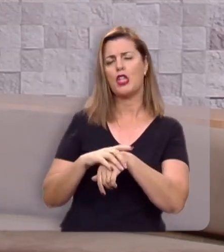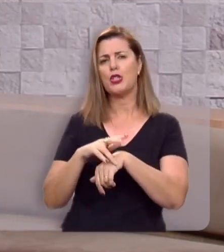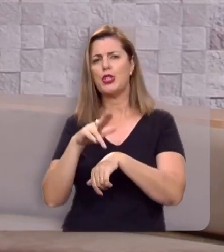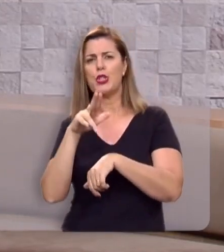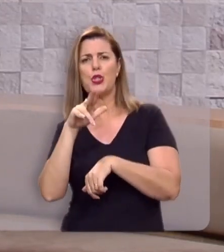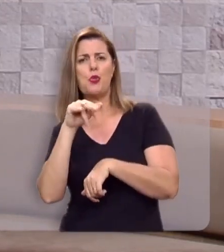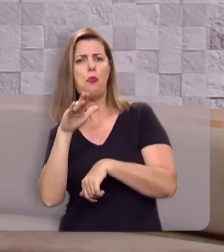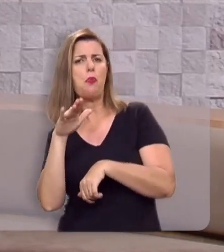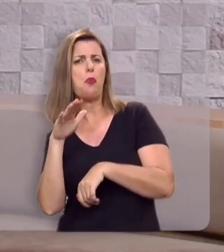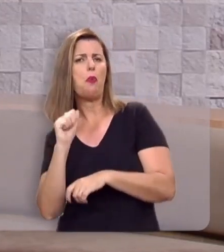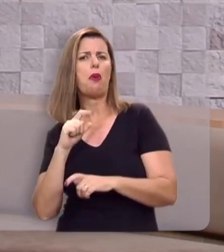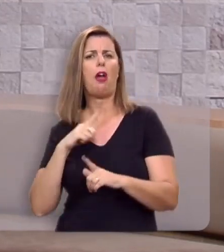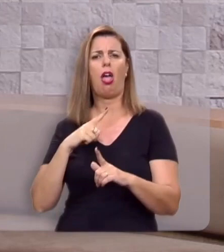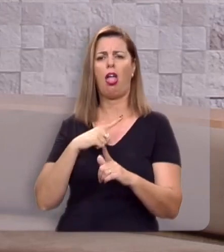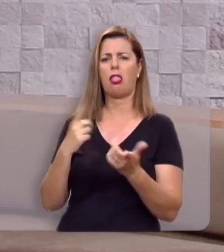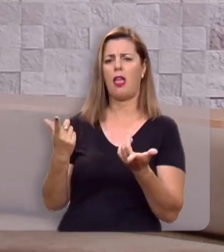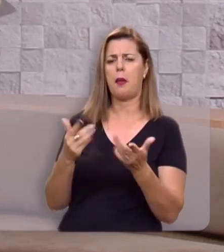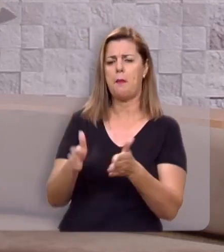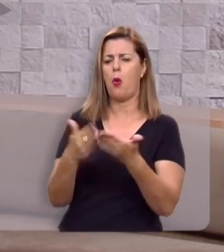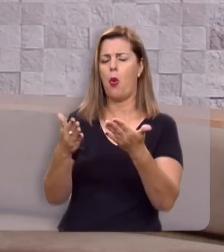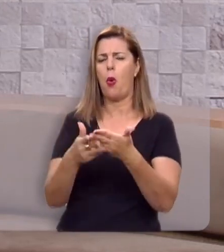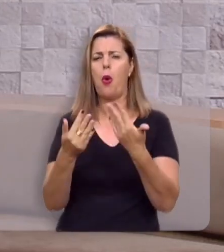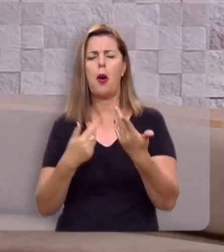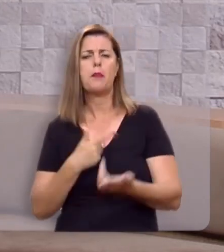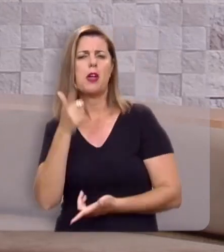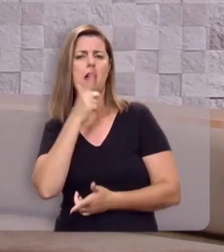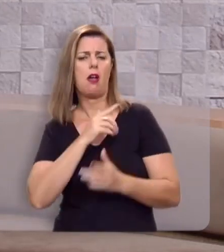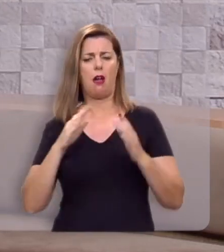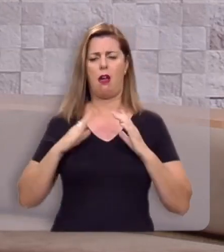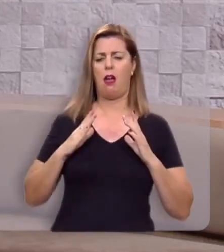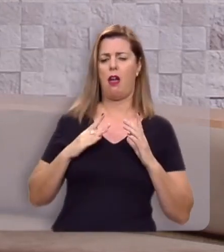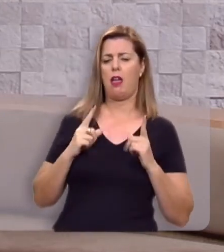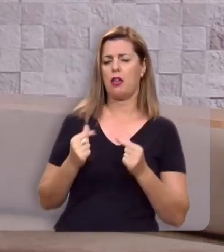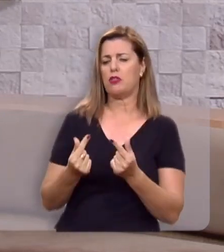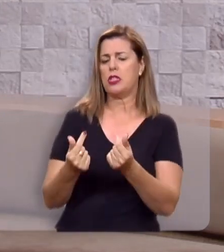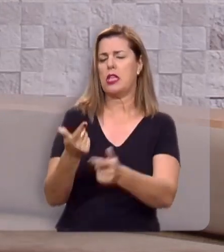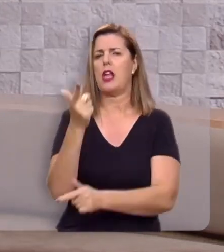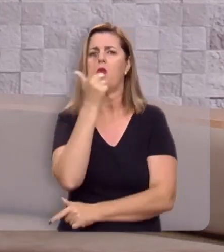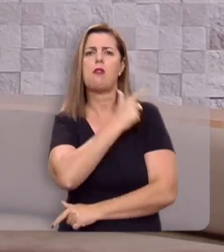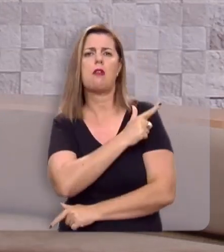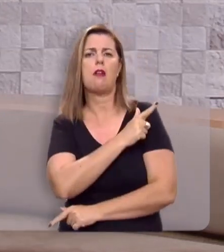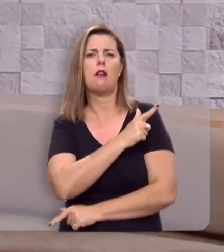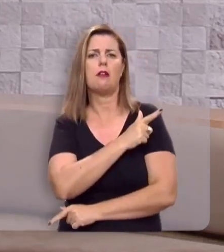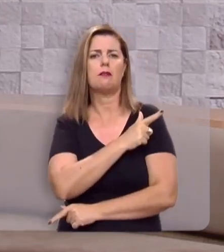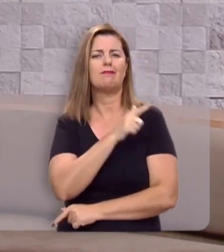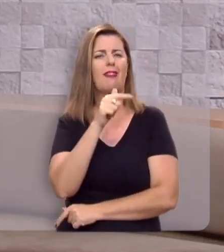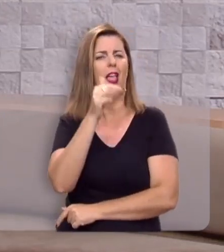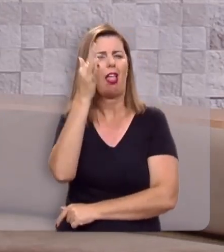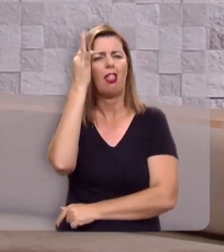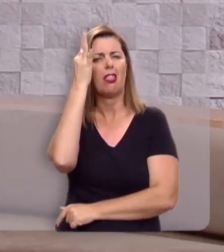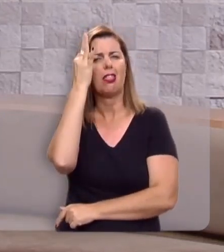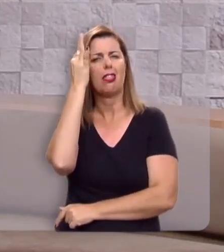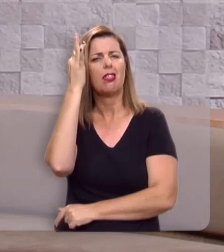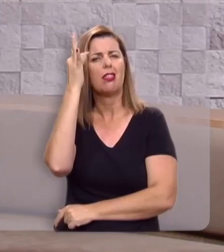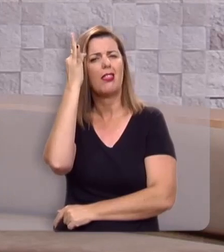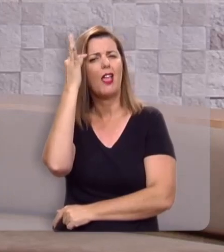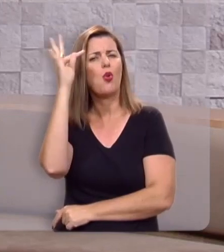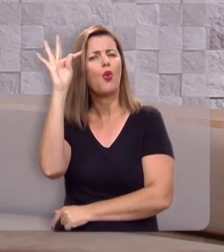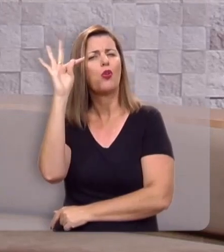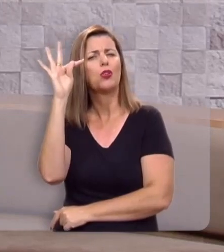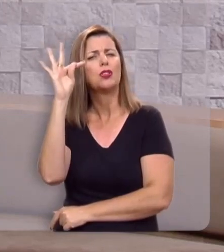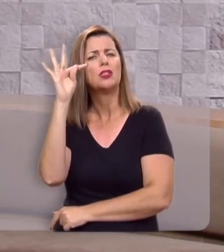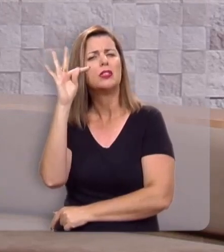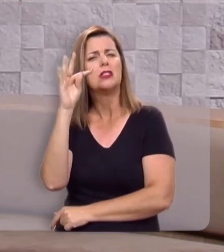você vai ter muitas propriedades, você vai ter prosperidade financeira. Essa teologia chamada